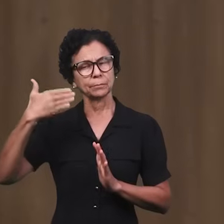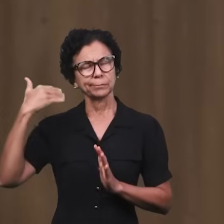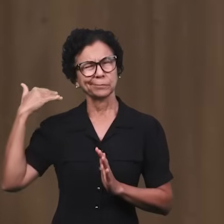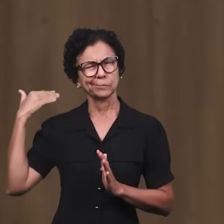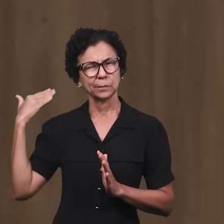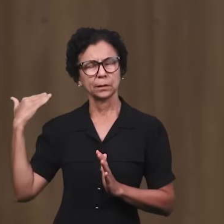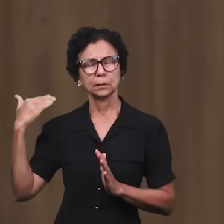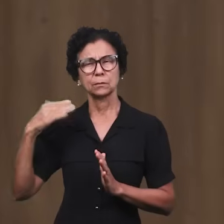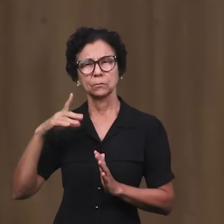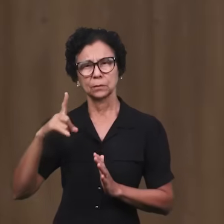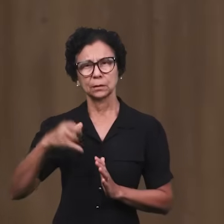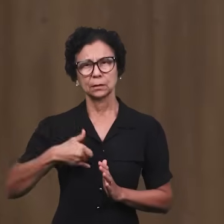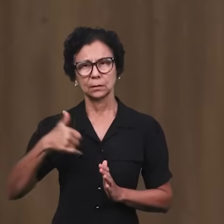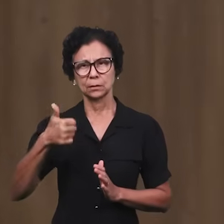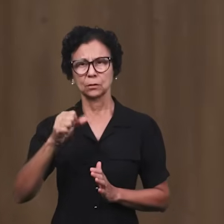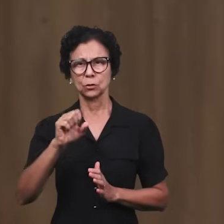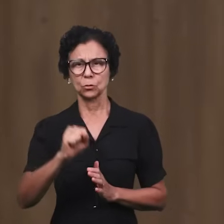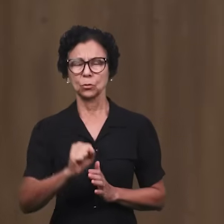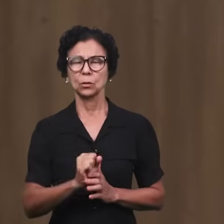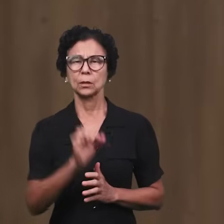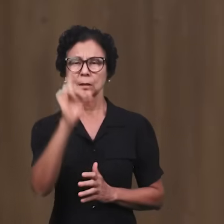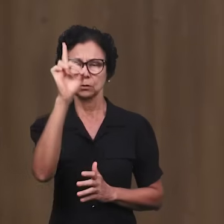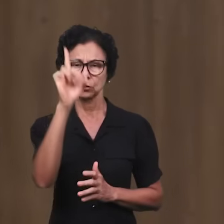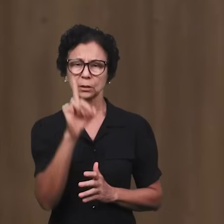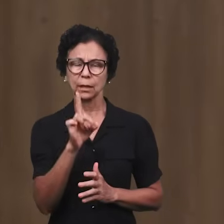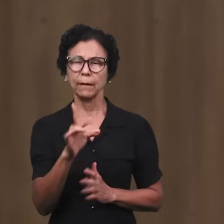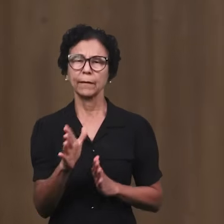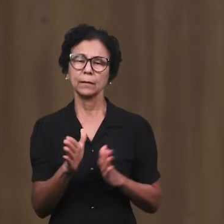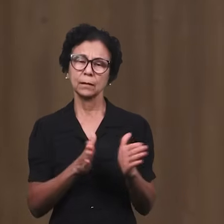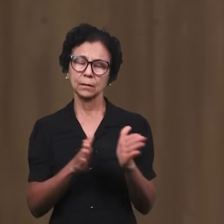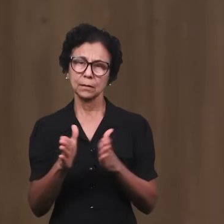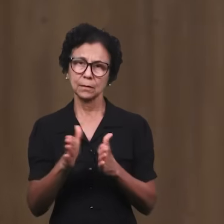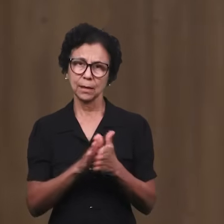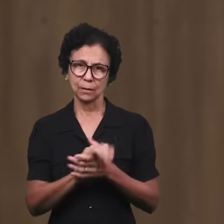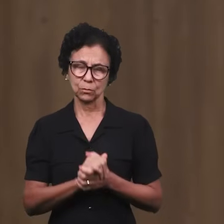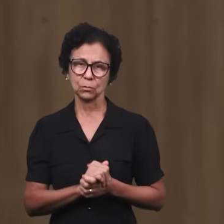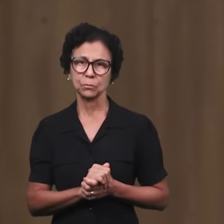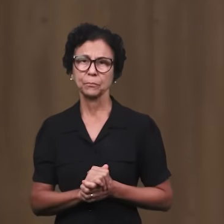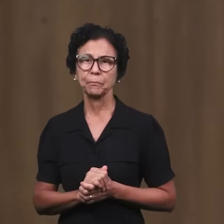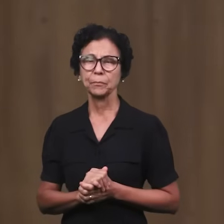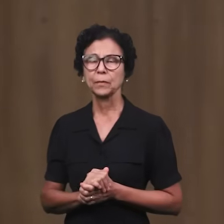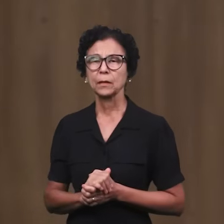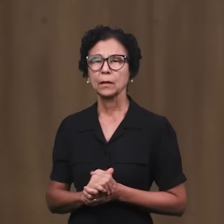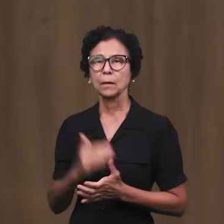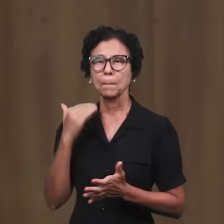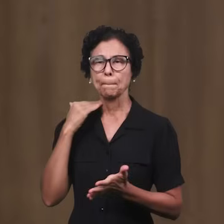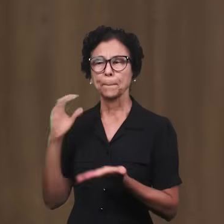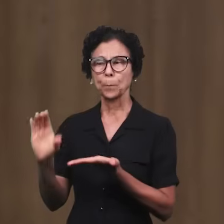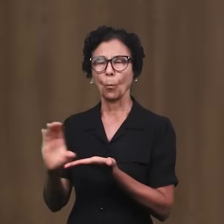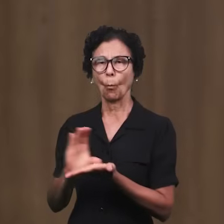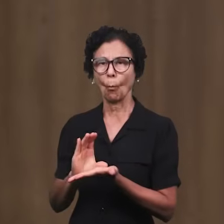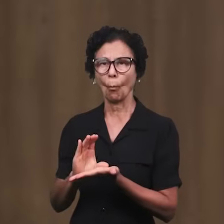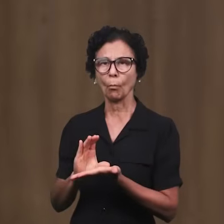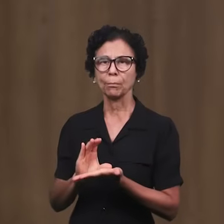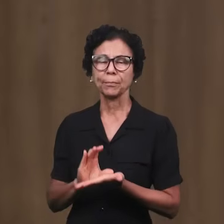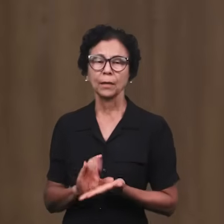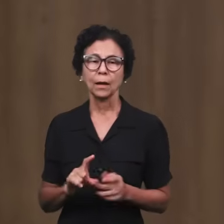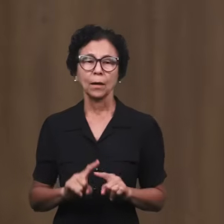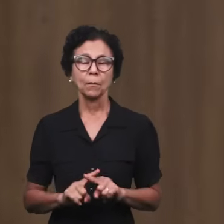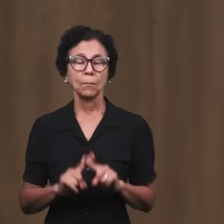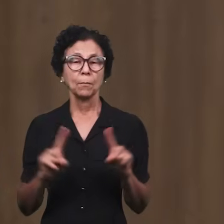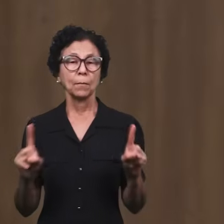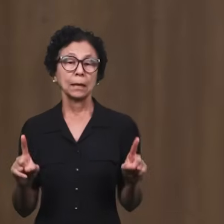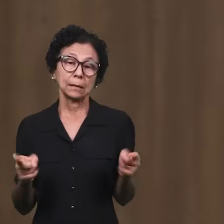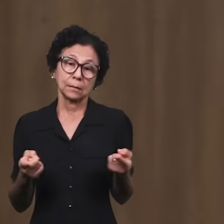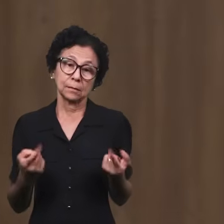tem direito, acesso a toda essa parte de financiamento. O que importa aqui é entender o momento que o